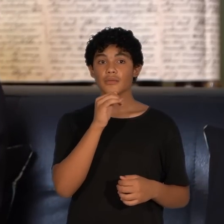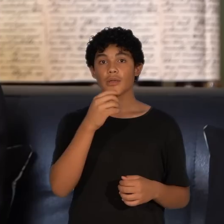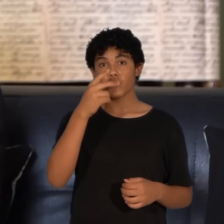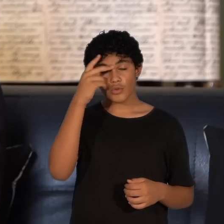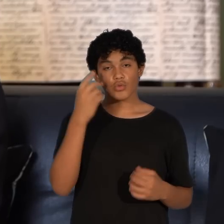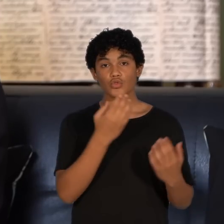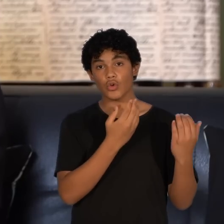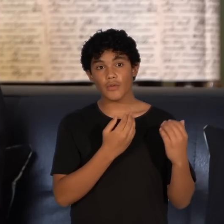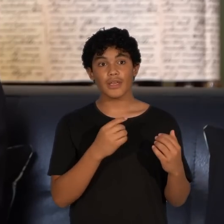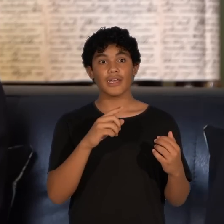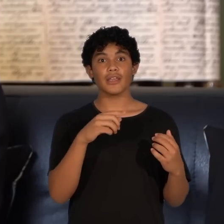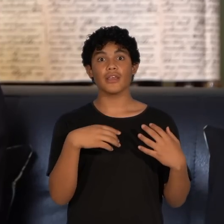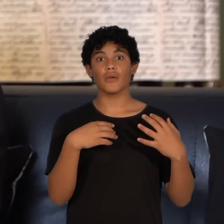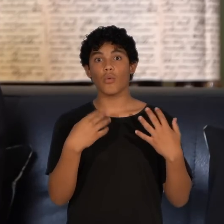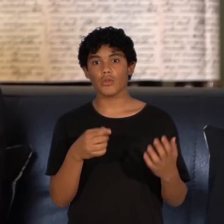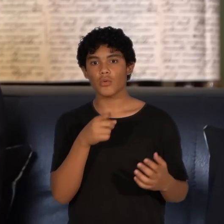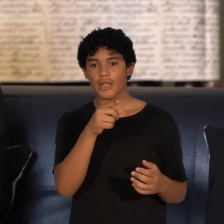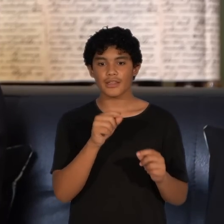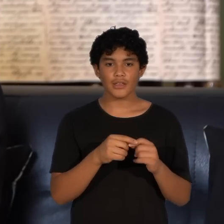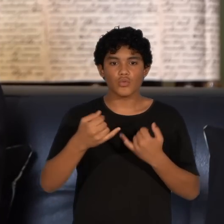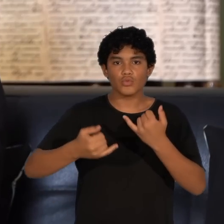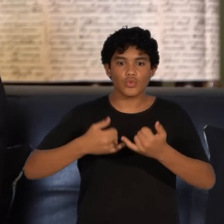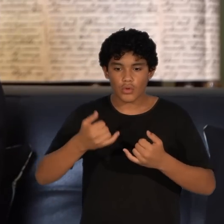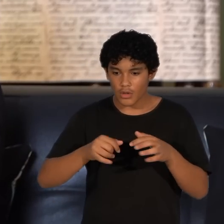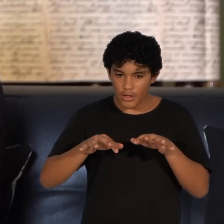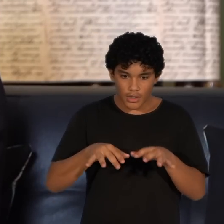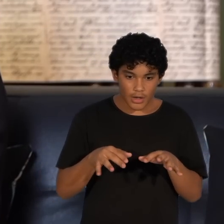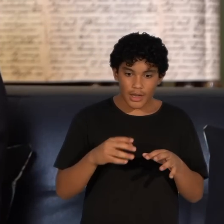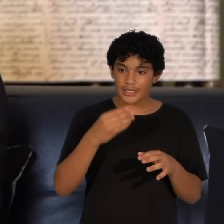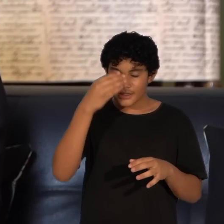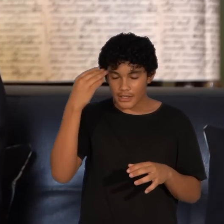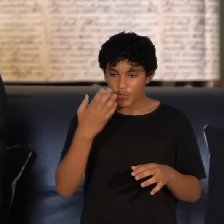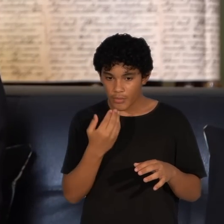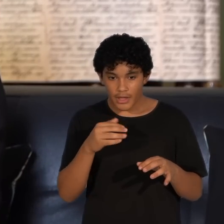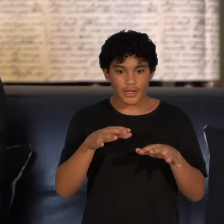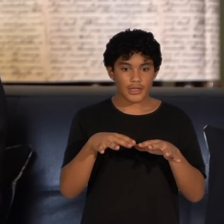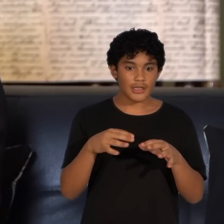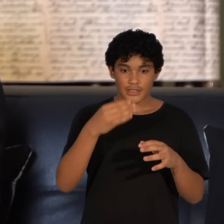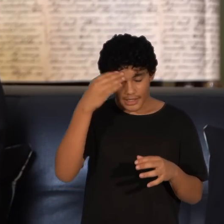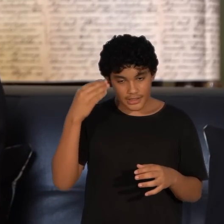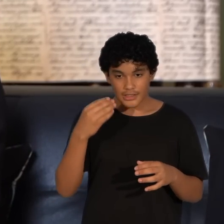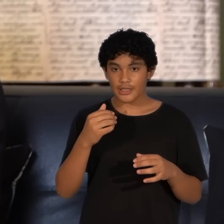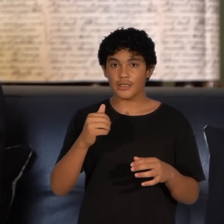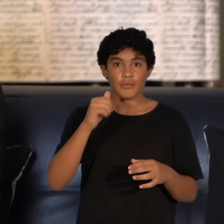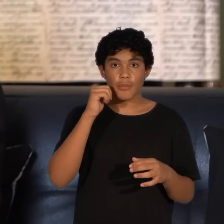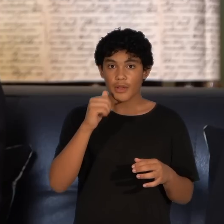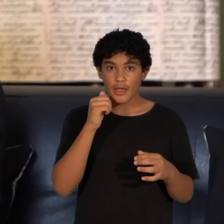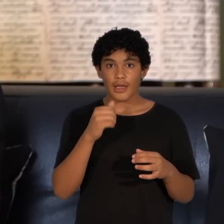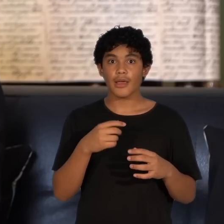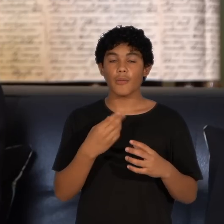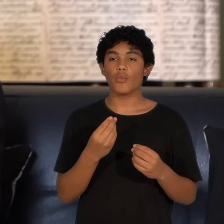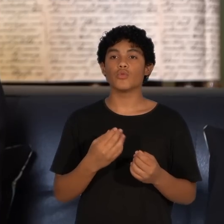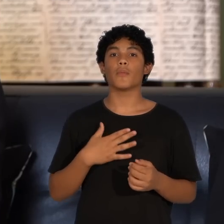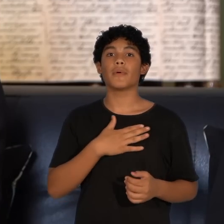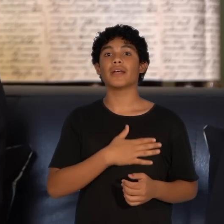esquece de comer, esquece de dormir, esquece de muitas coisas, não é isso? Quando está muito ligado ou está com plena sensação de